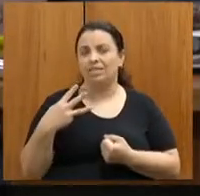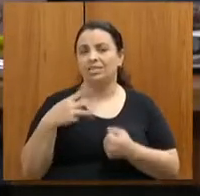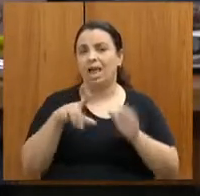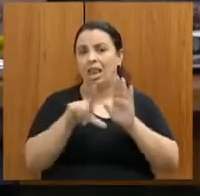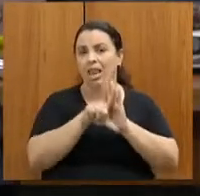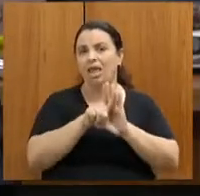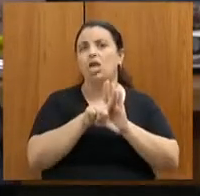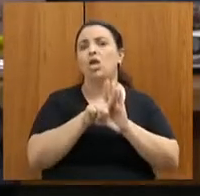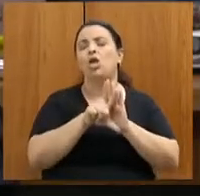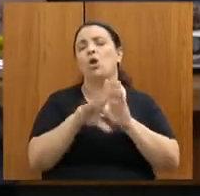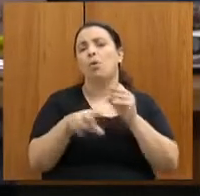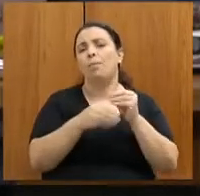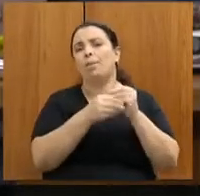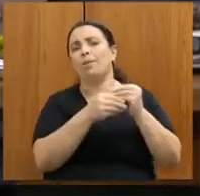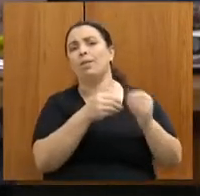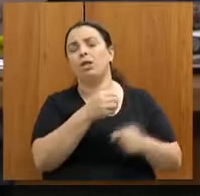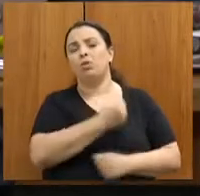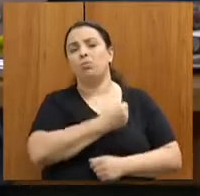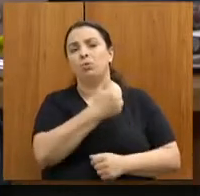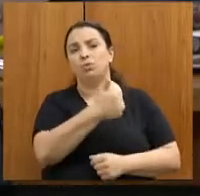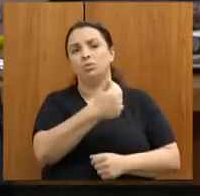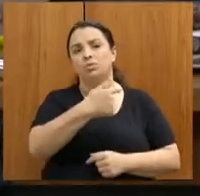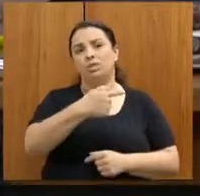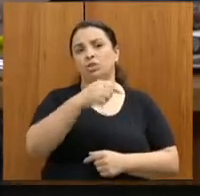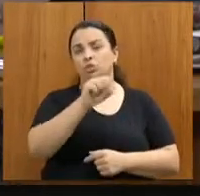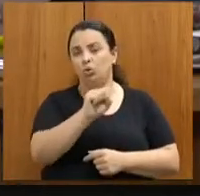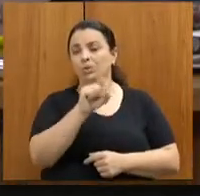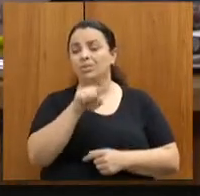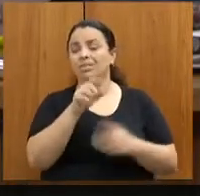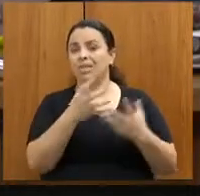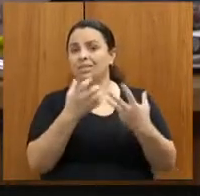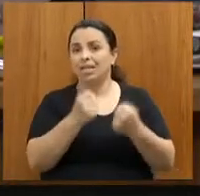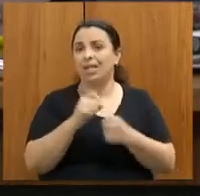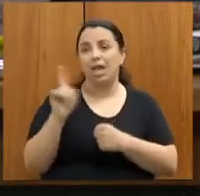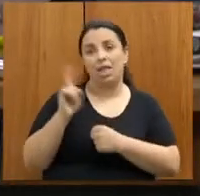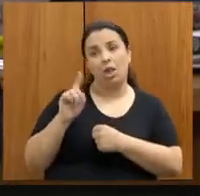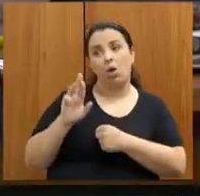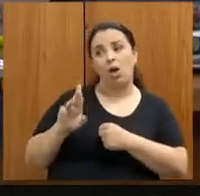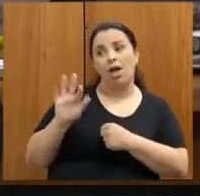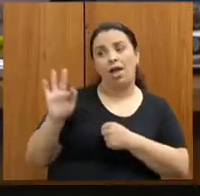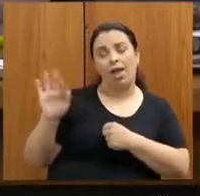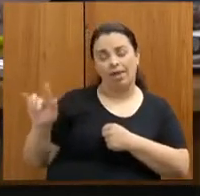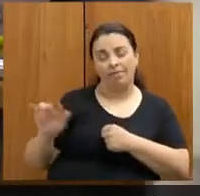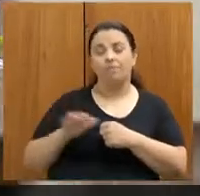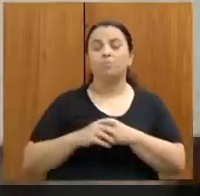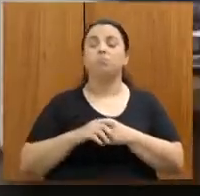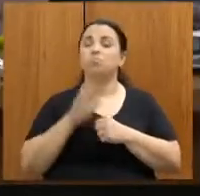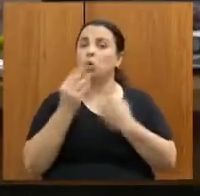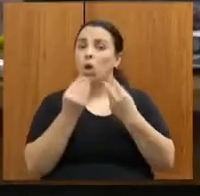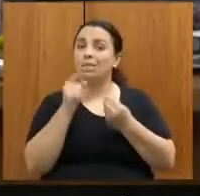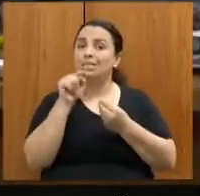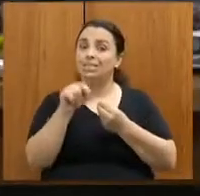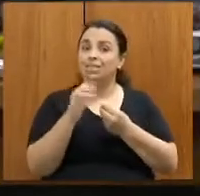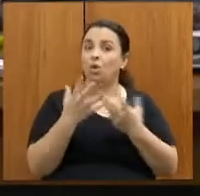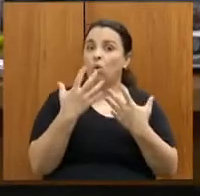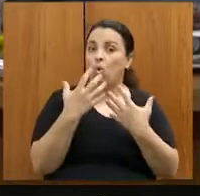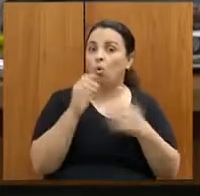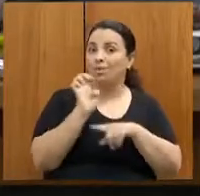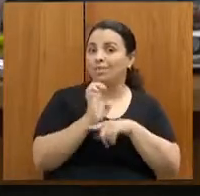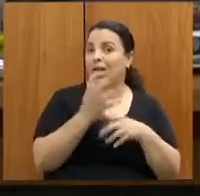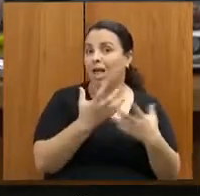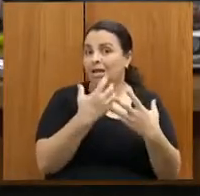complementar no sete oito e não regime de recuperação fiscal a partir do momento da Adesão o Estado tem que abrir mão